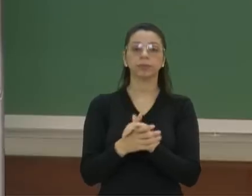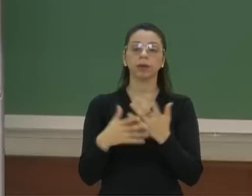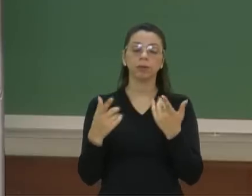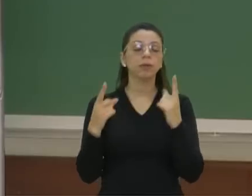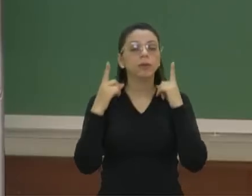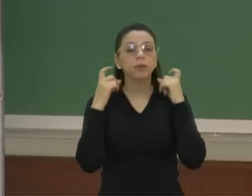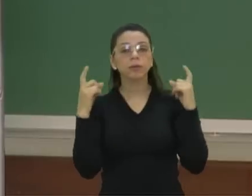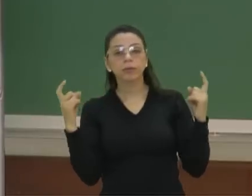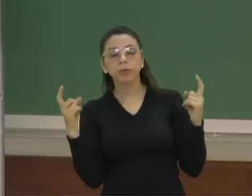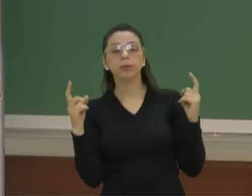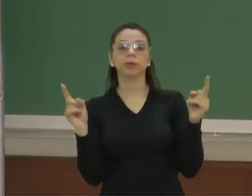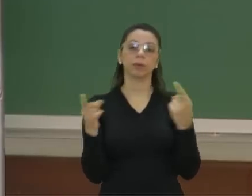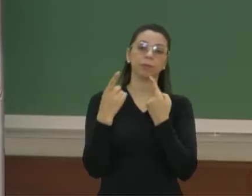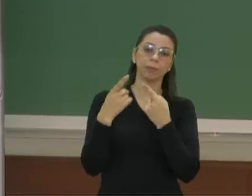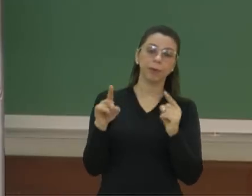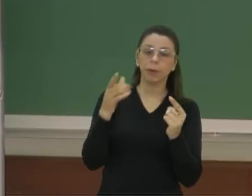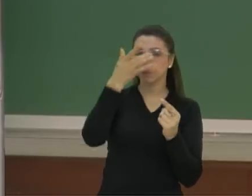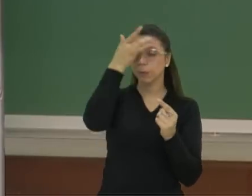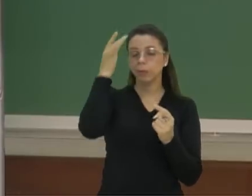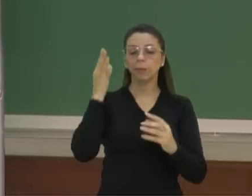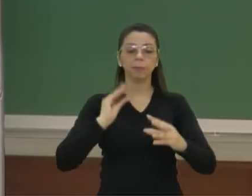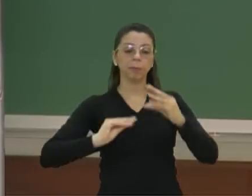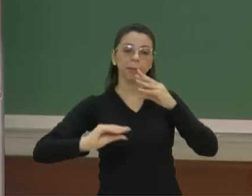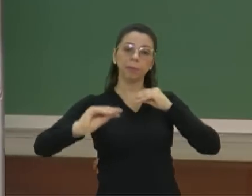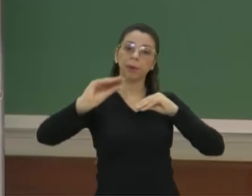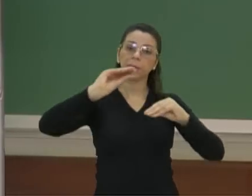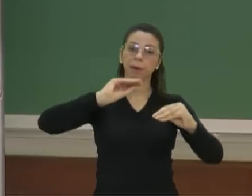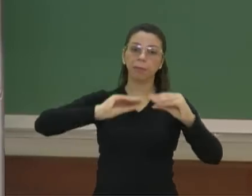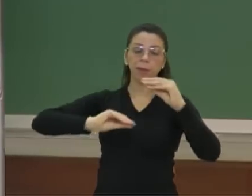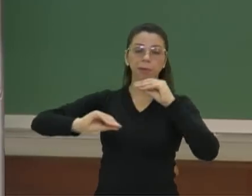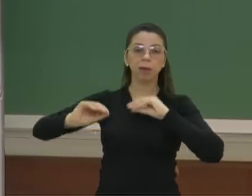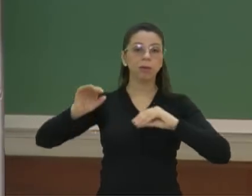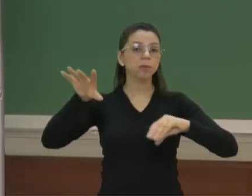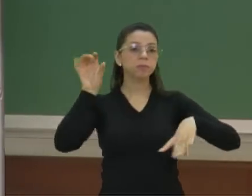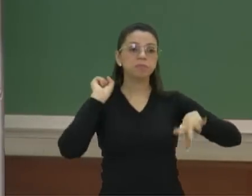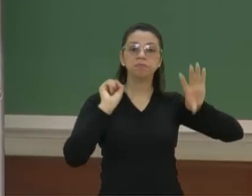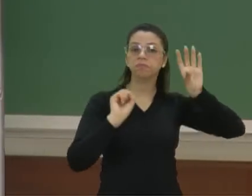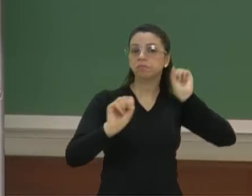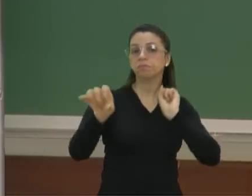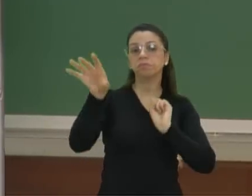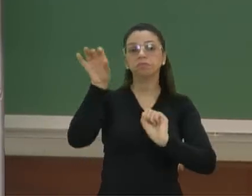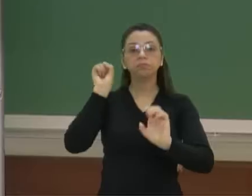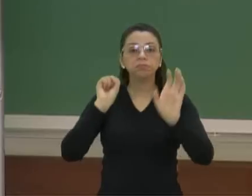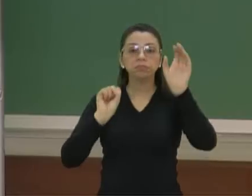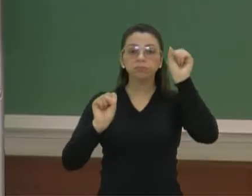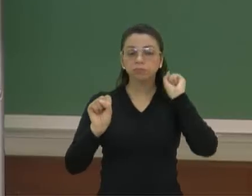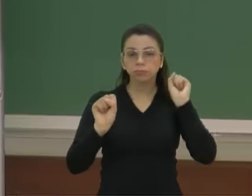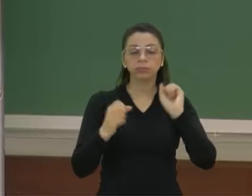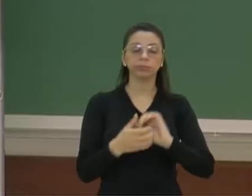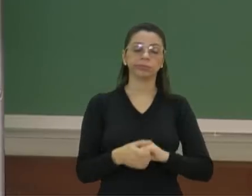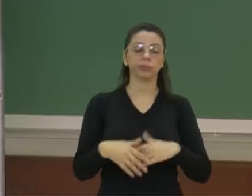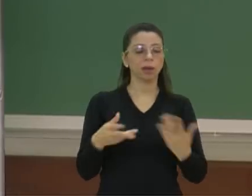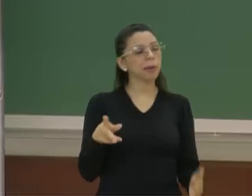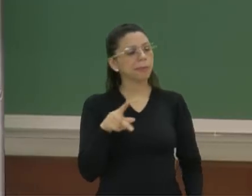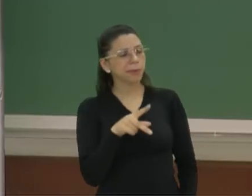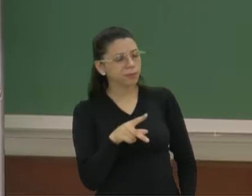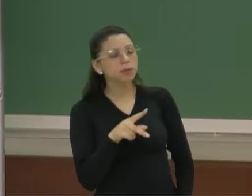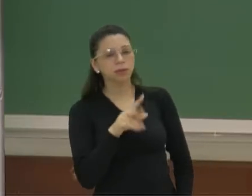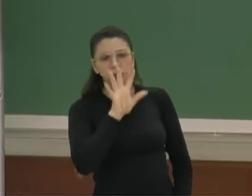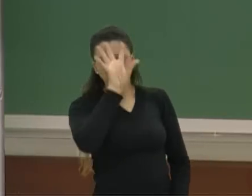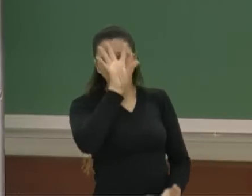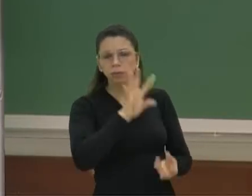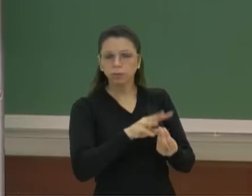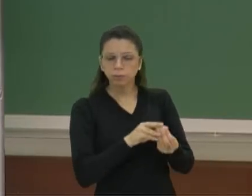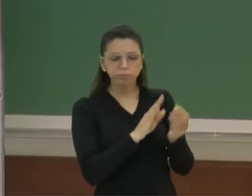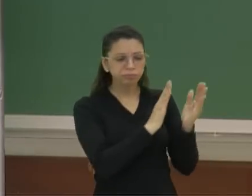escuta a música, as pessoas falando, entre outros sons do nosso cotidiano. Fabiano, já entendi